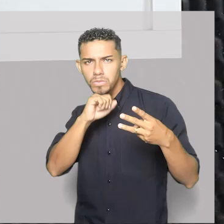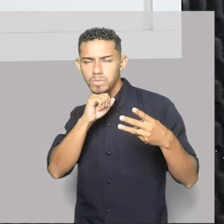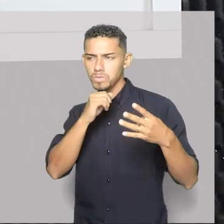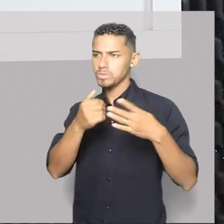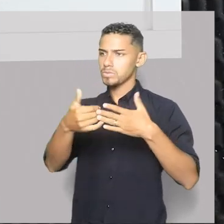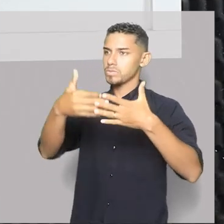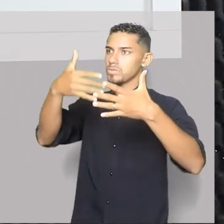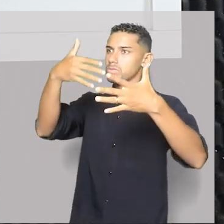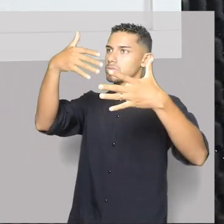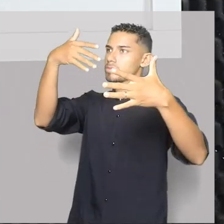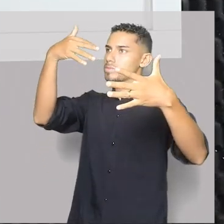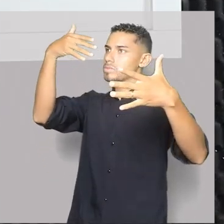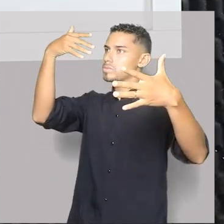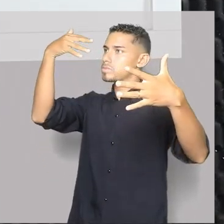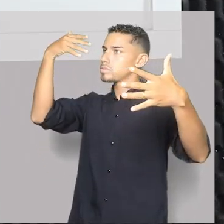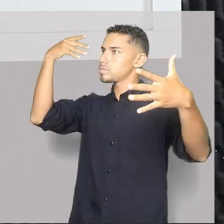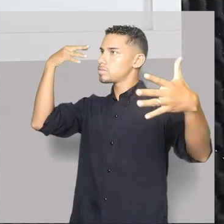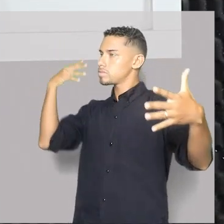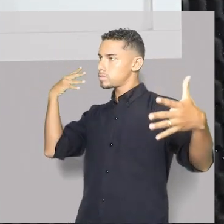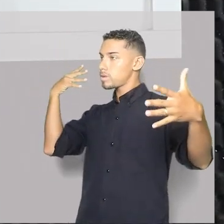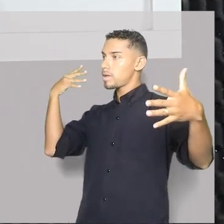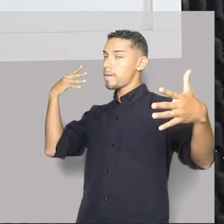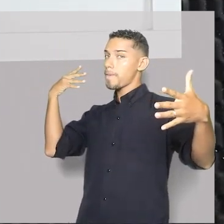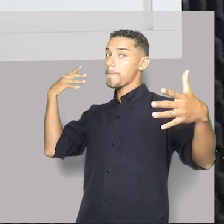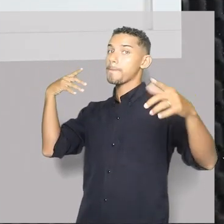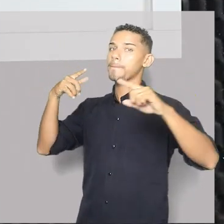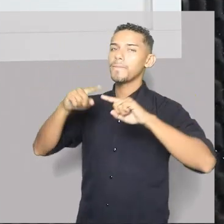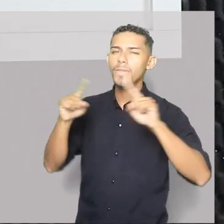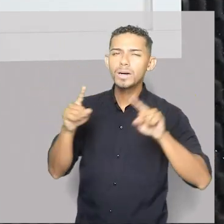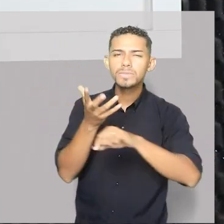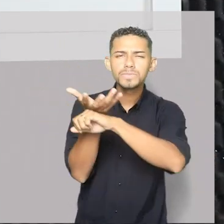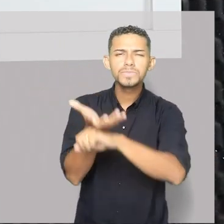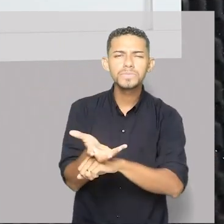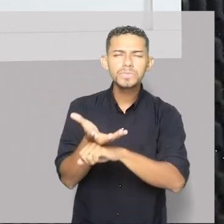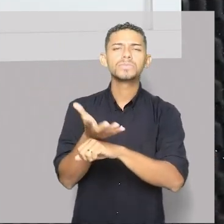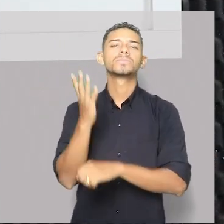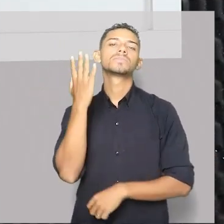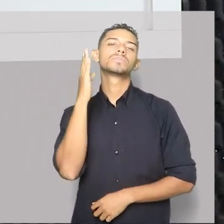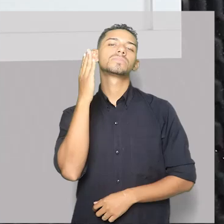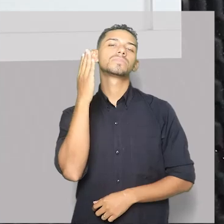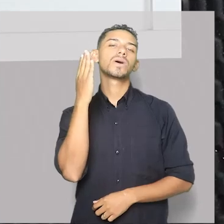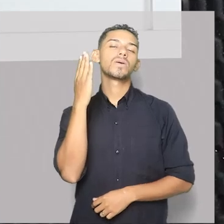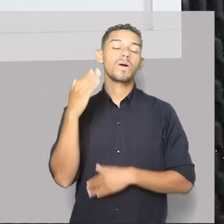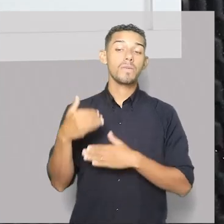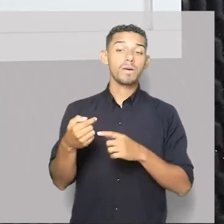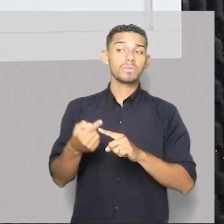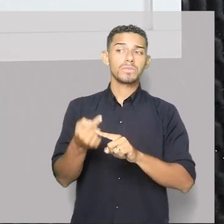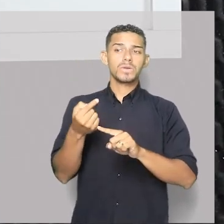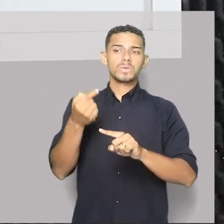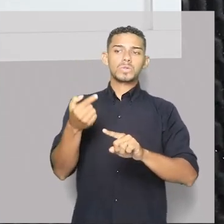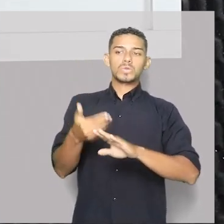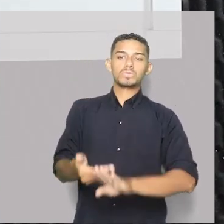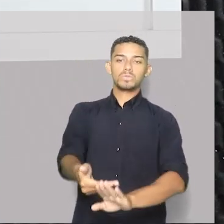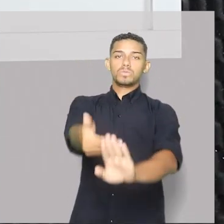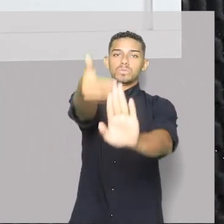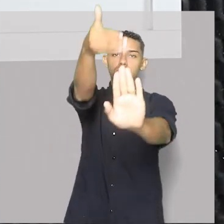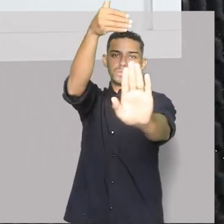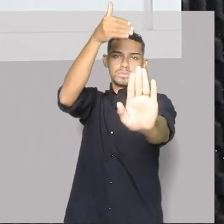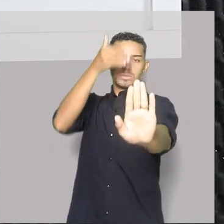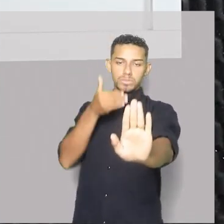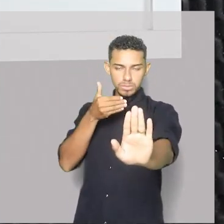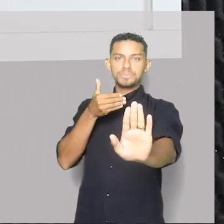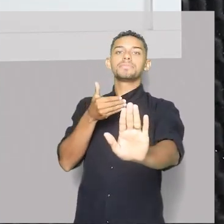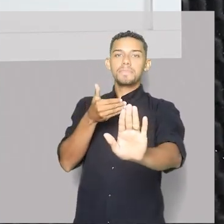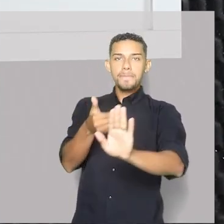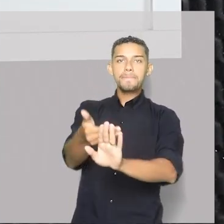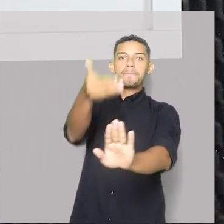toda uma árvore. Mas para a biologia, a gente vai um pouquinho mais atrás. Eu não quero saber,